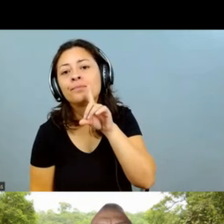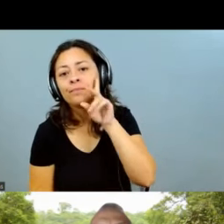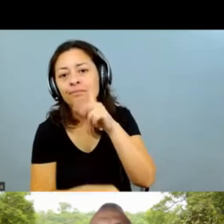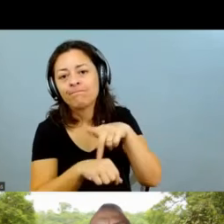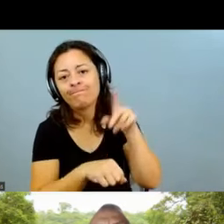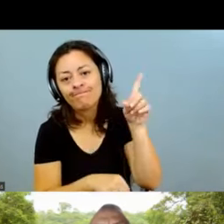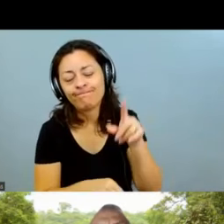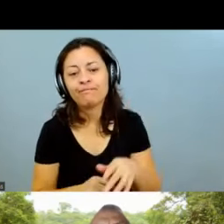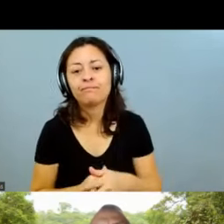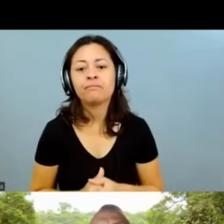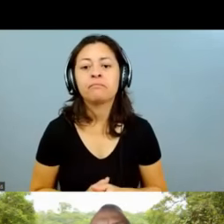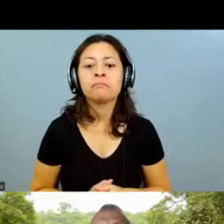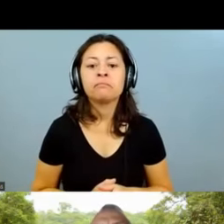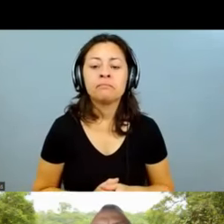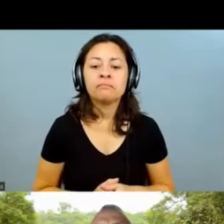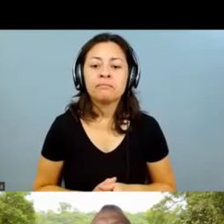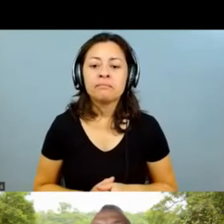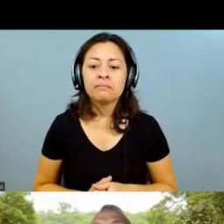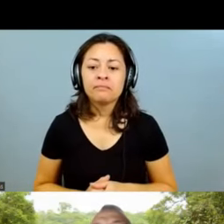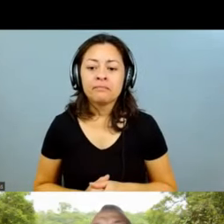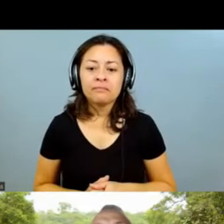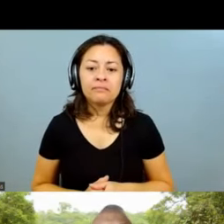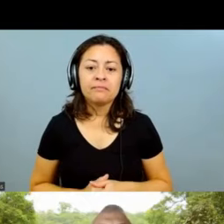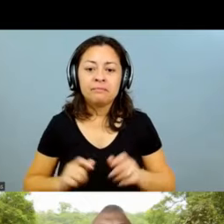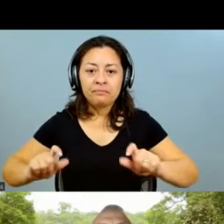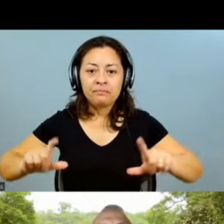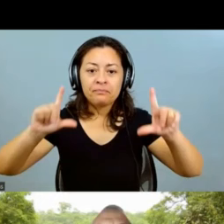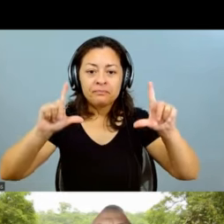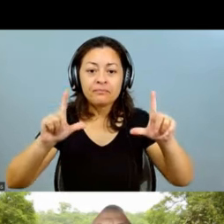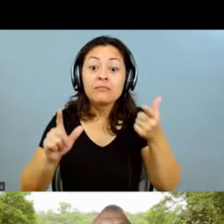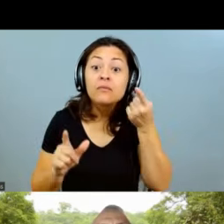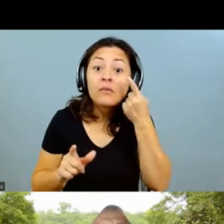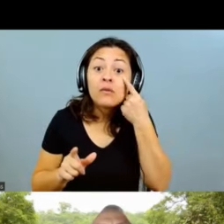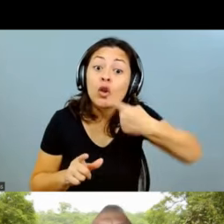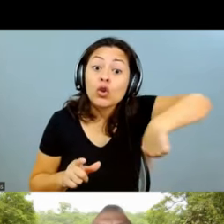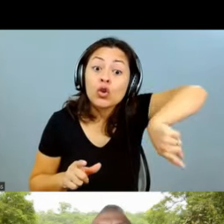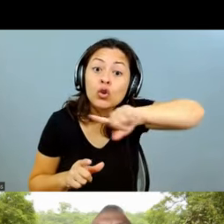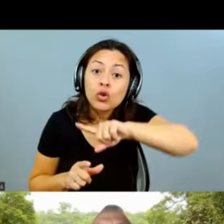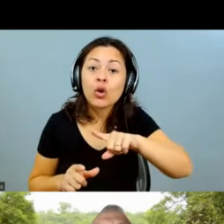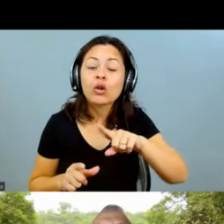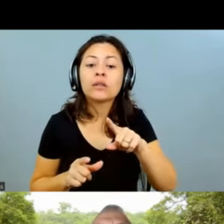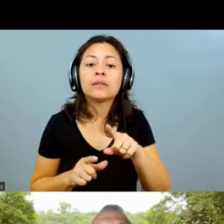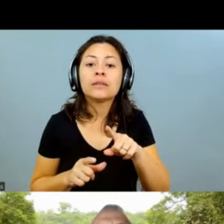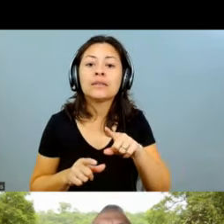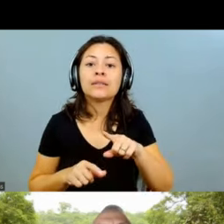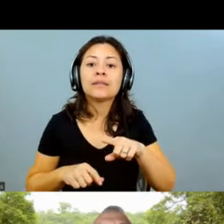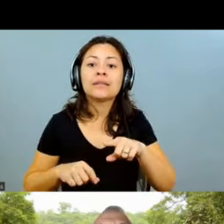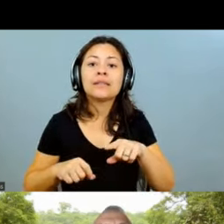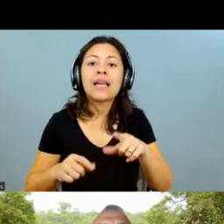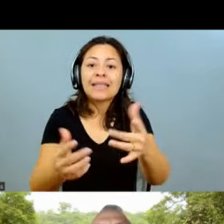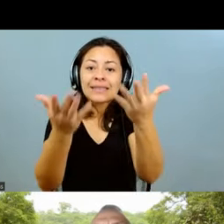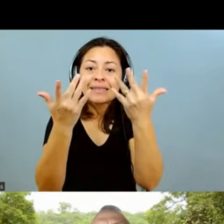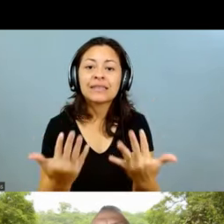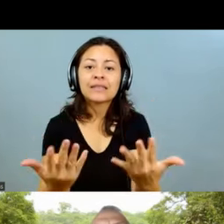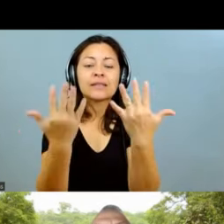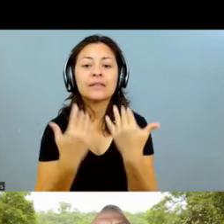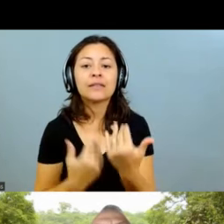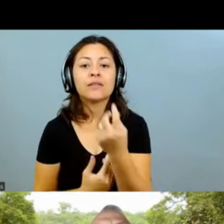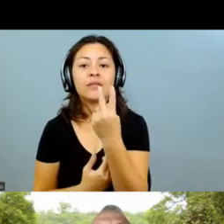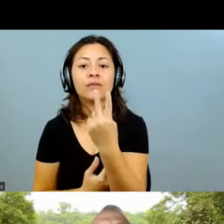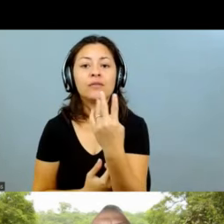slide 8 para falarmos sobre o nosso desempenho operacional na safra 2324 a